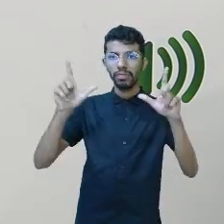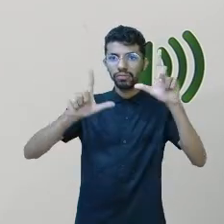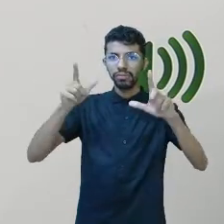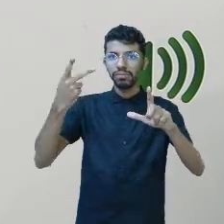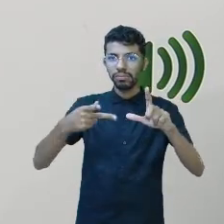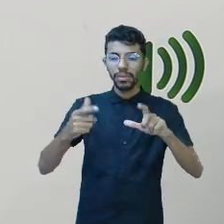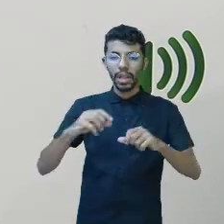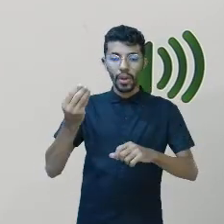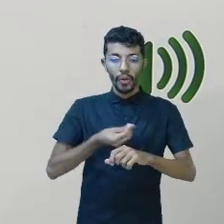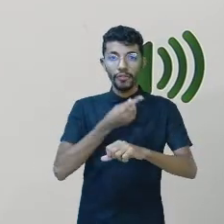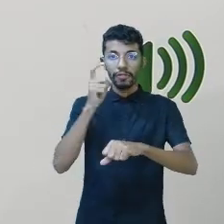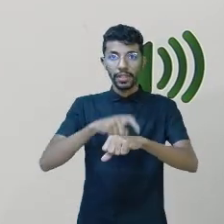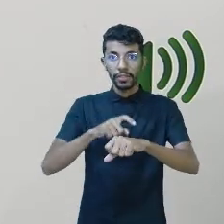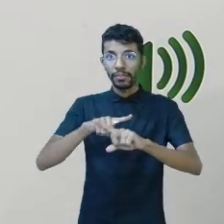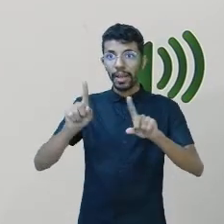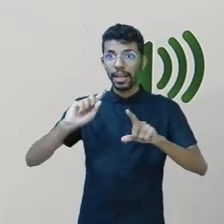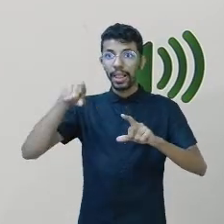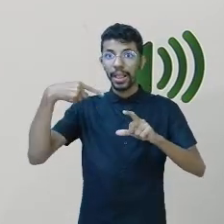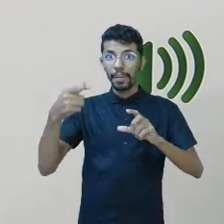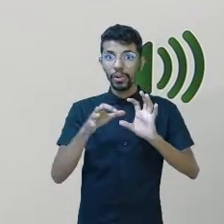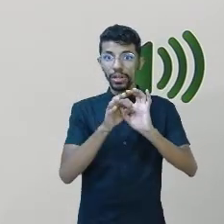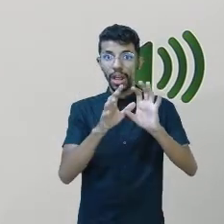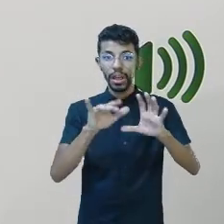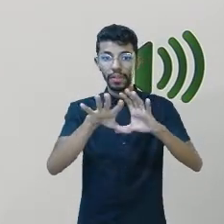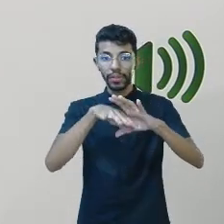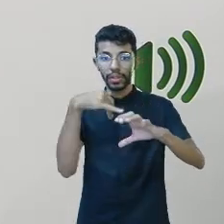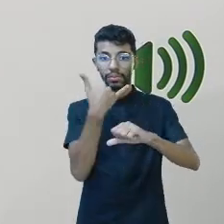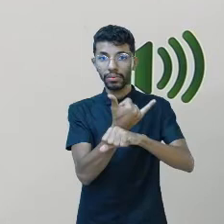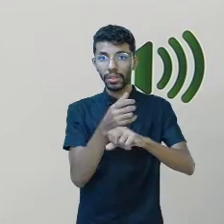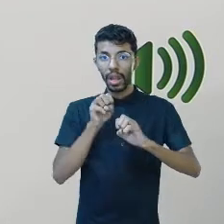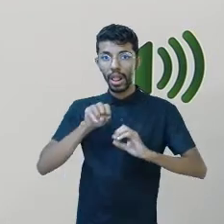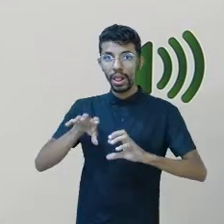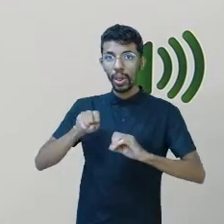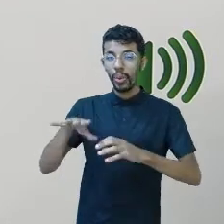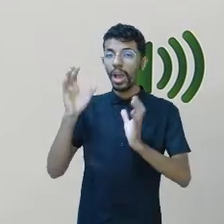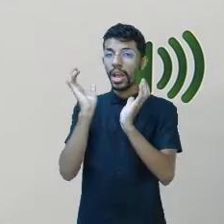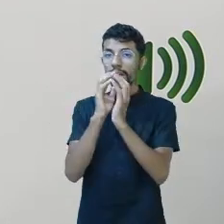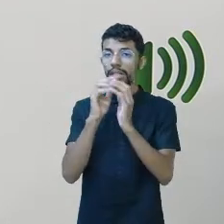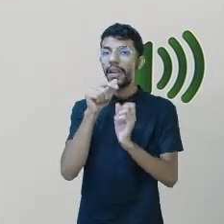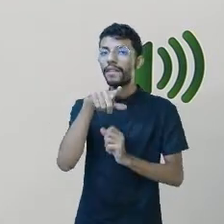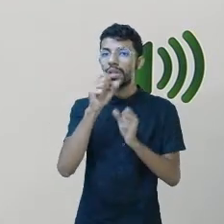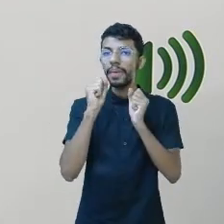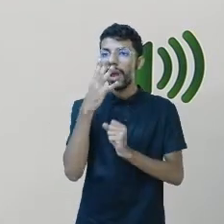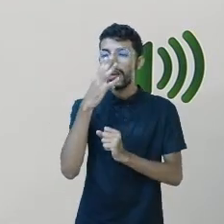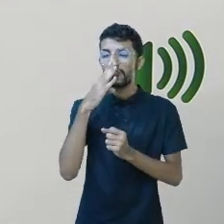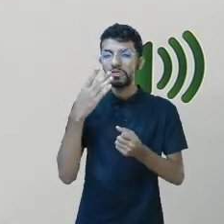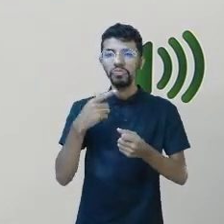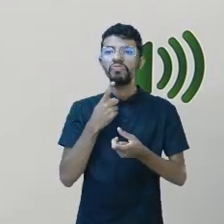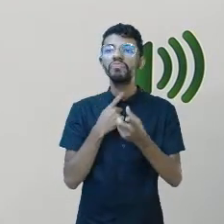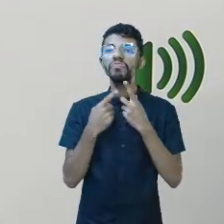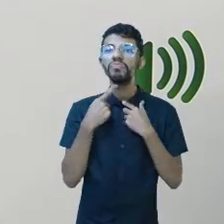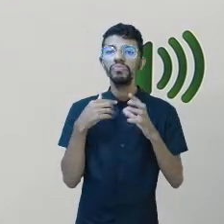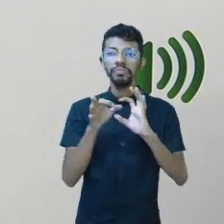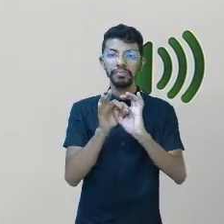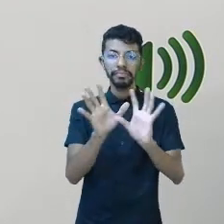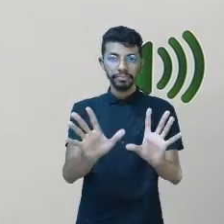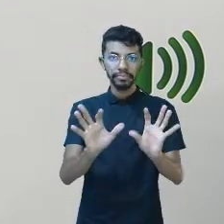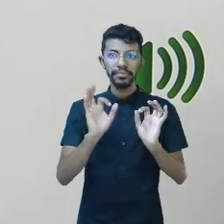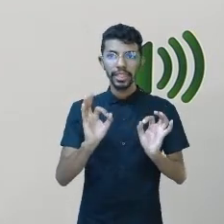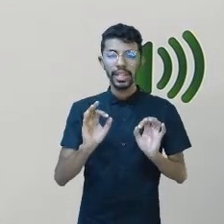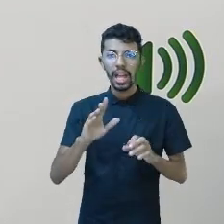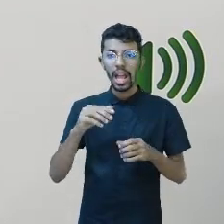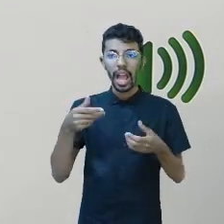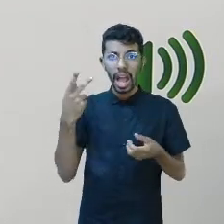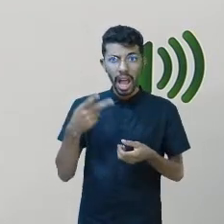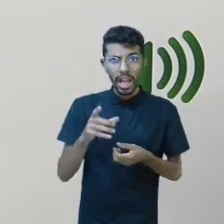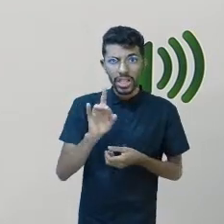estar disponível no canal do Educa Recife. E você vai poder assistir quantas vezes você quiser. Não só essa aula,